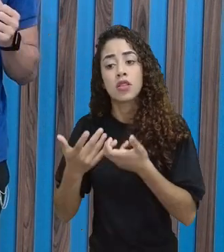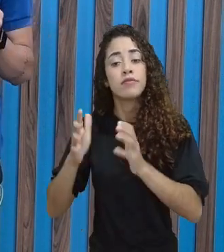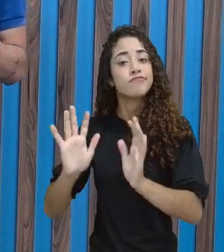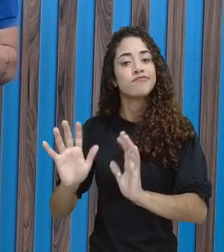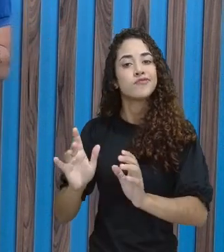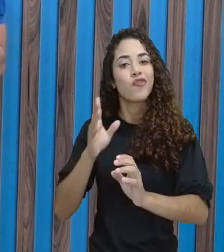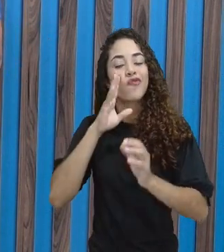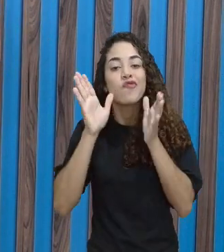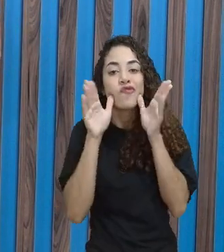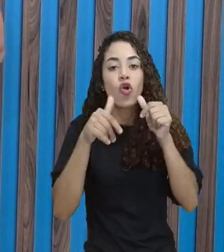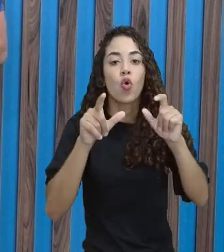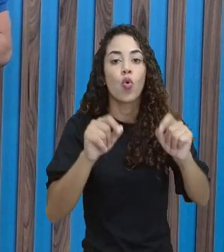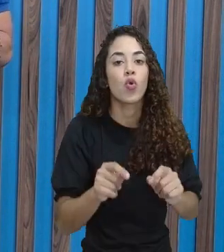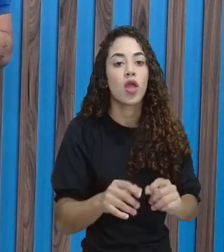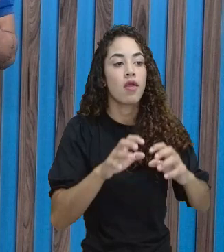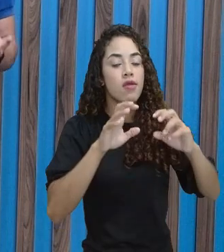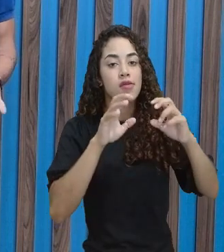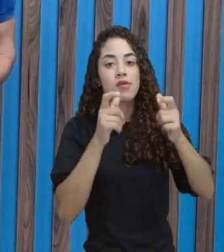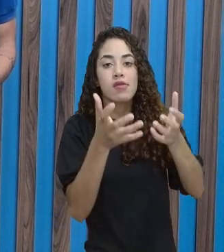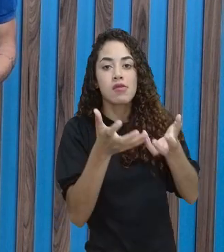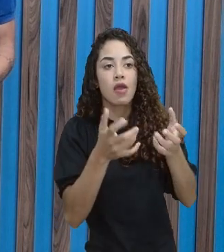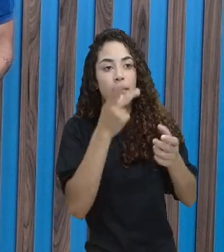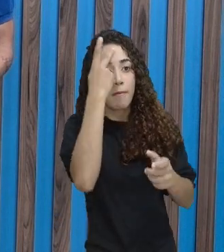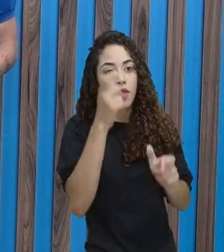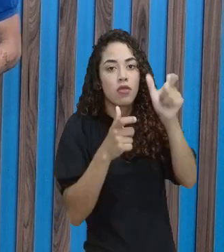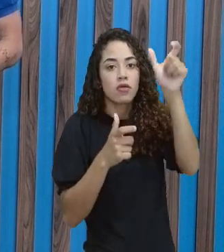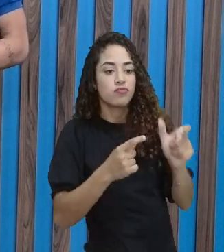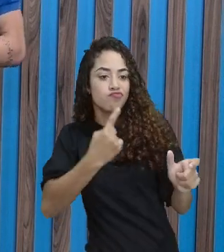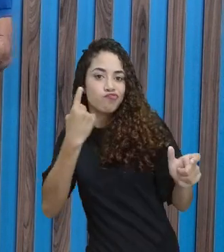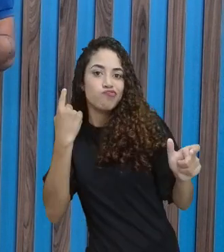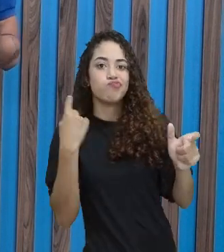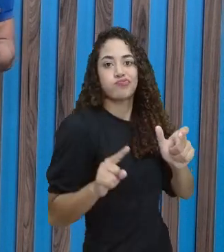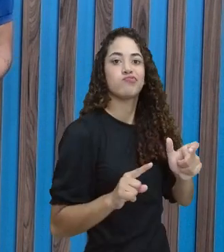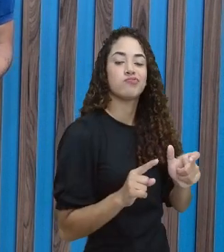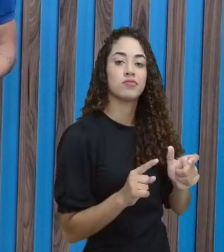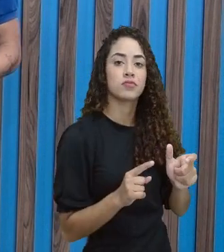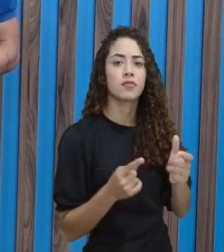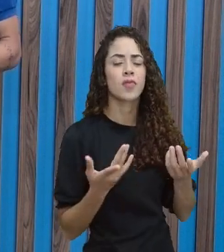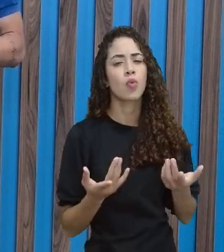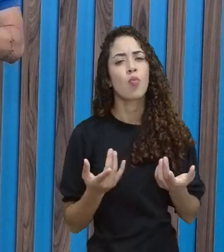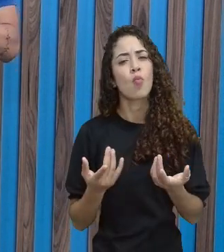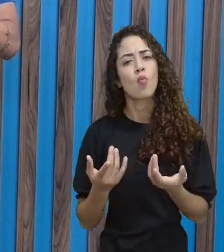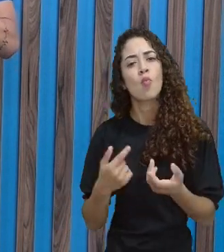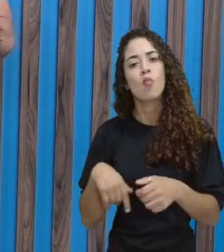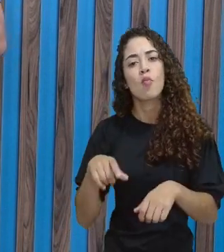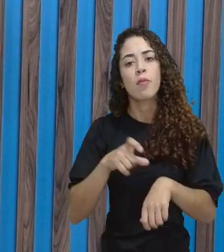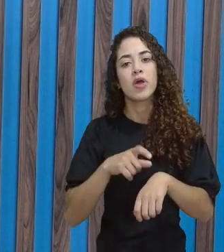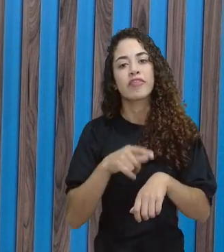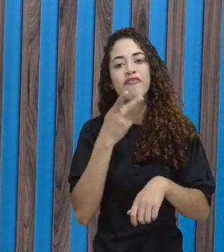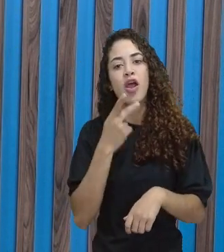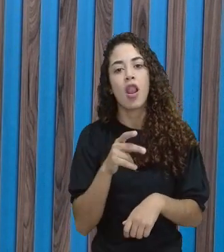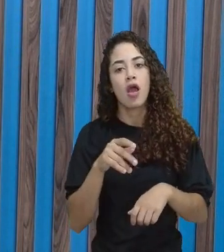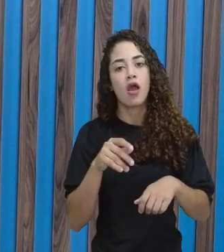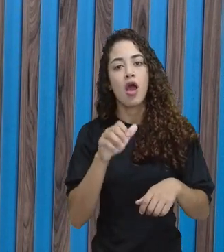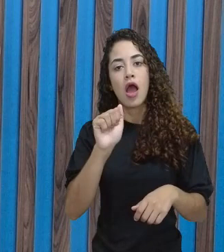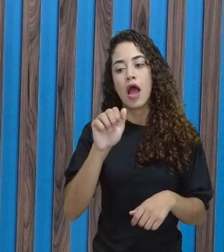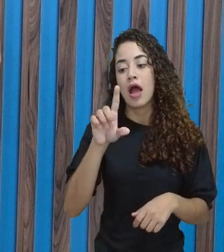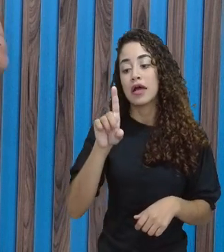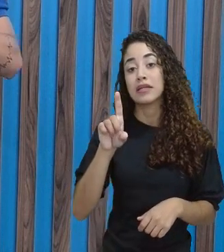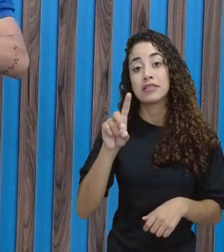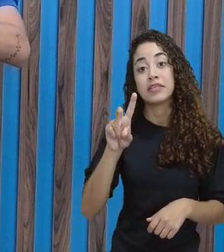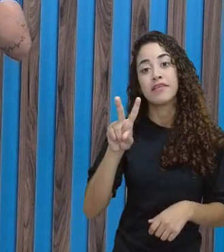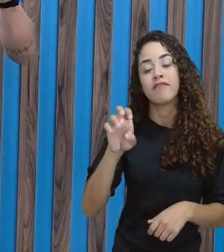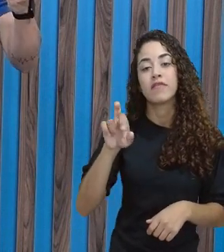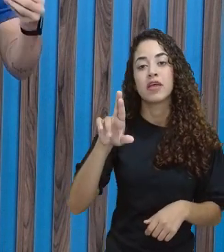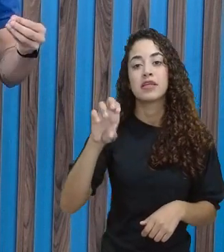o inimigo, né? E esse não é o objetivo dos esportes. Quando a gente fala de adversário, é porque são pessoas que